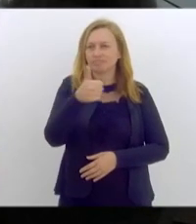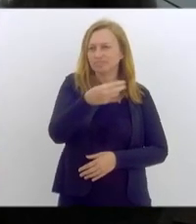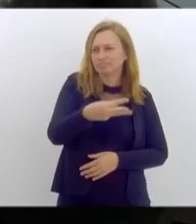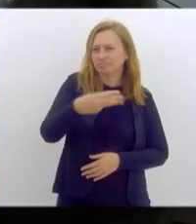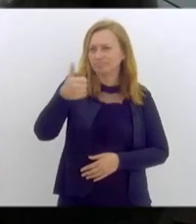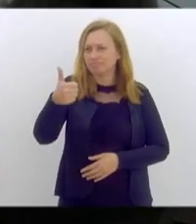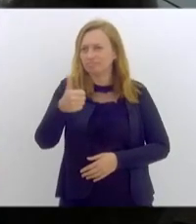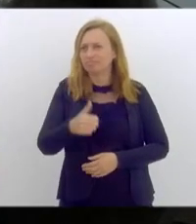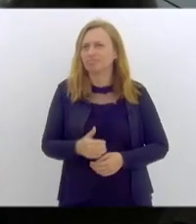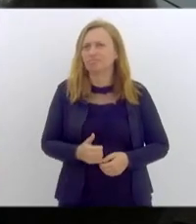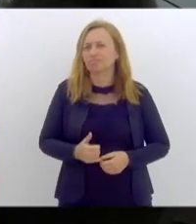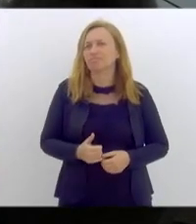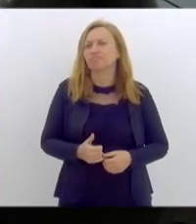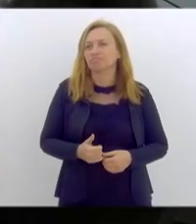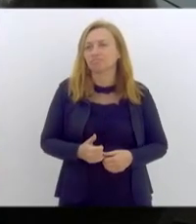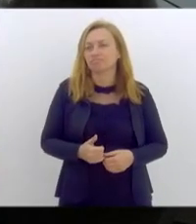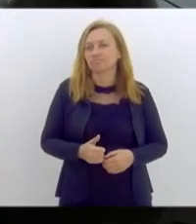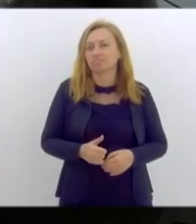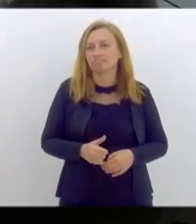31